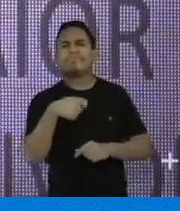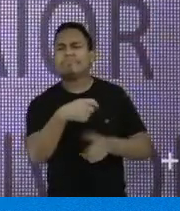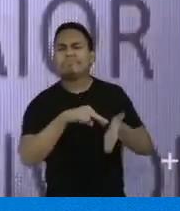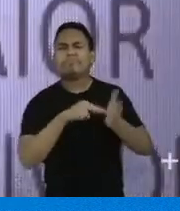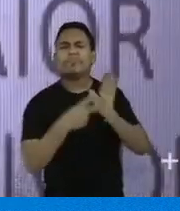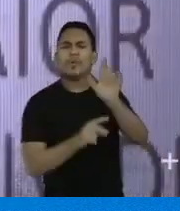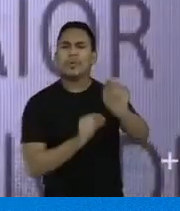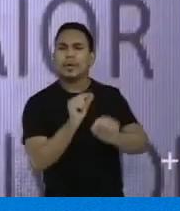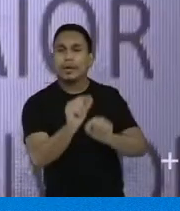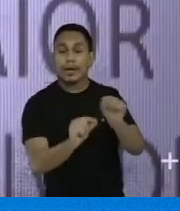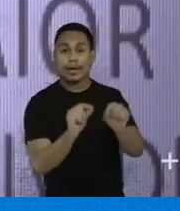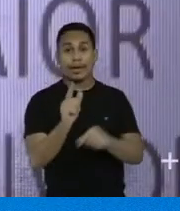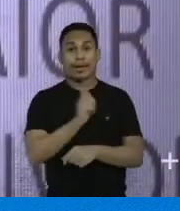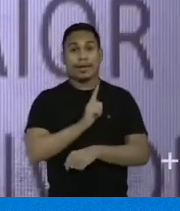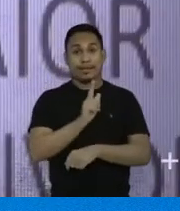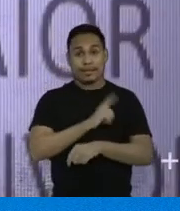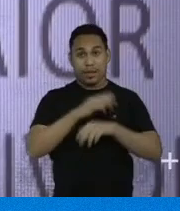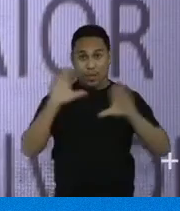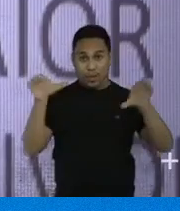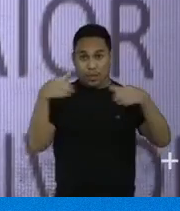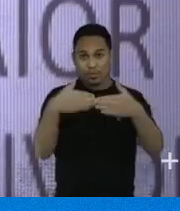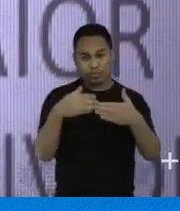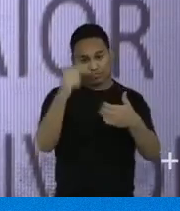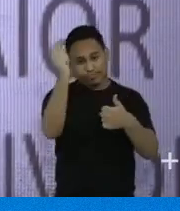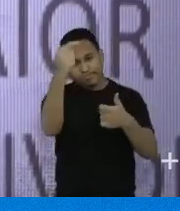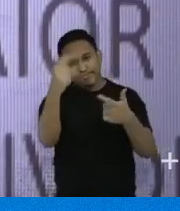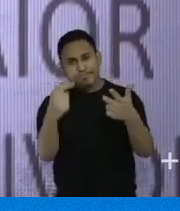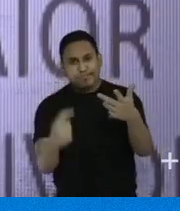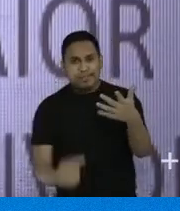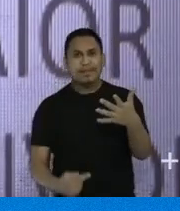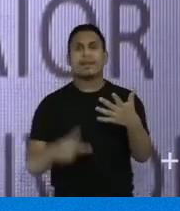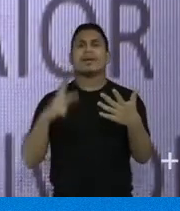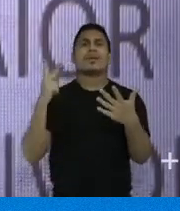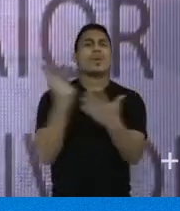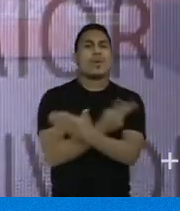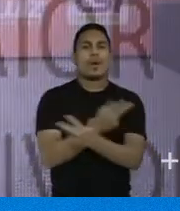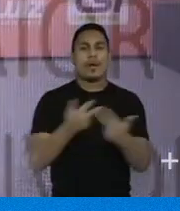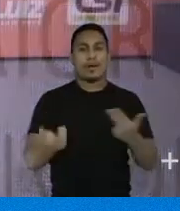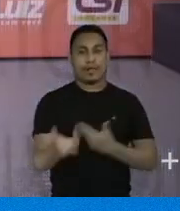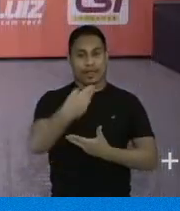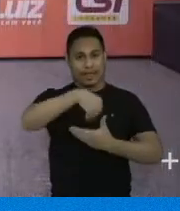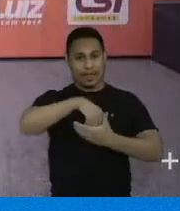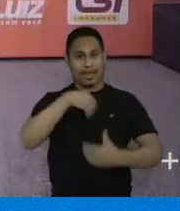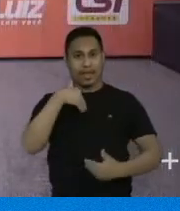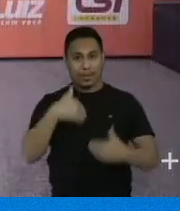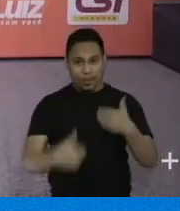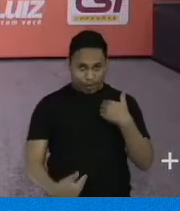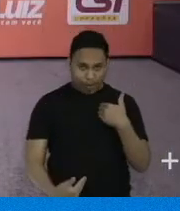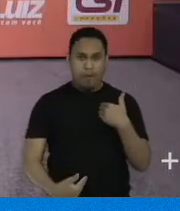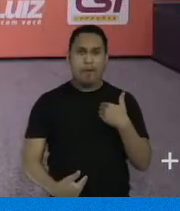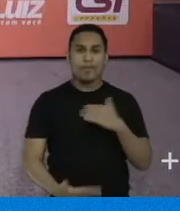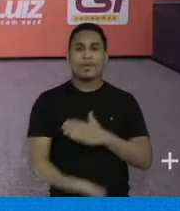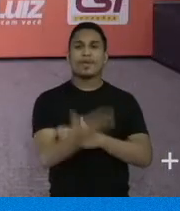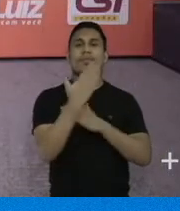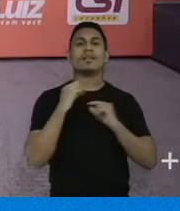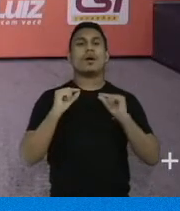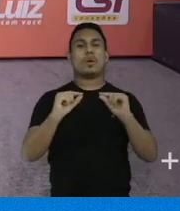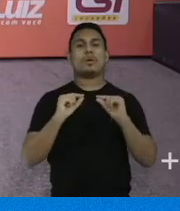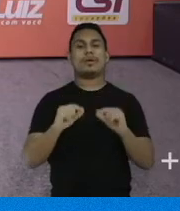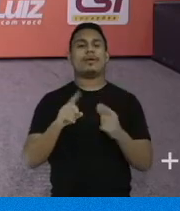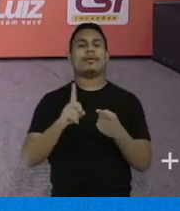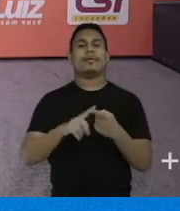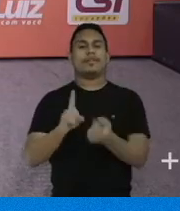conjunto de manifestações que favorecem a um indivíduo desenvolver